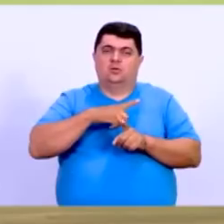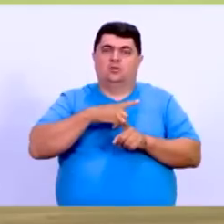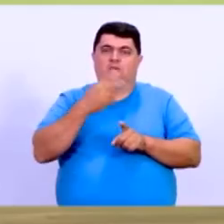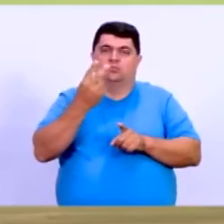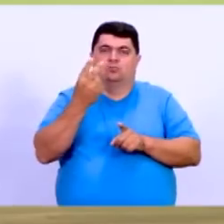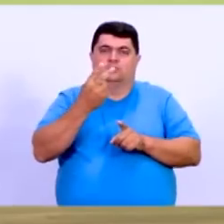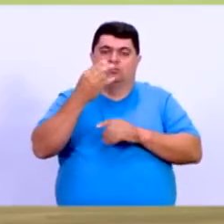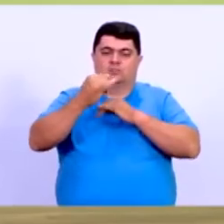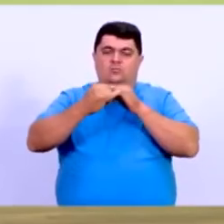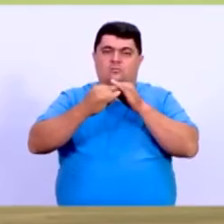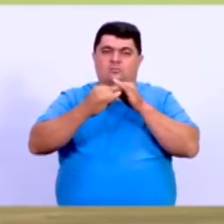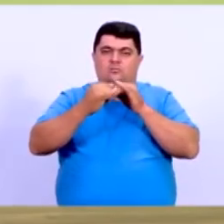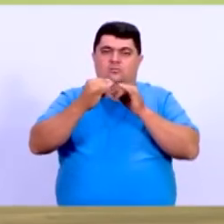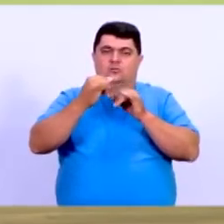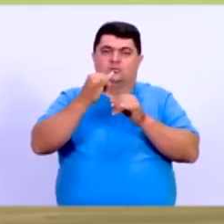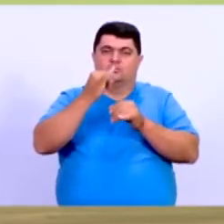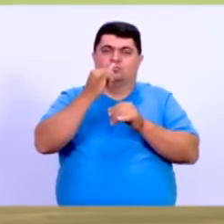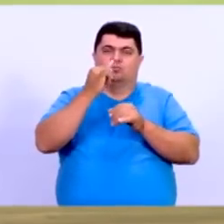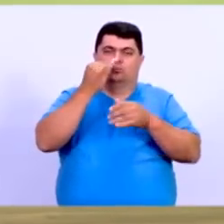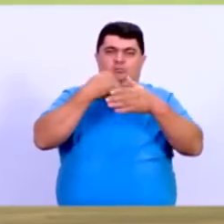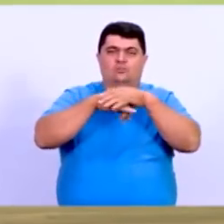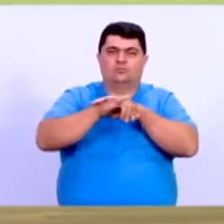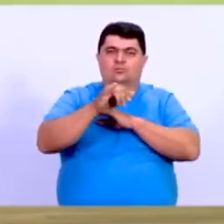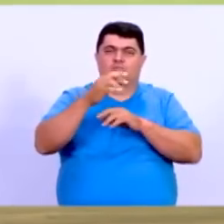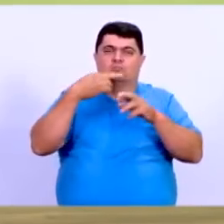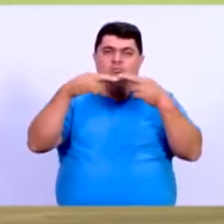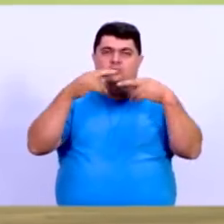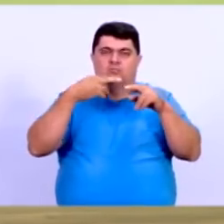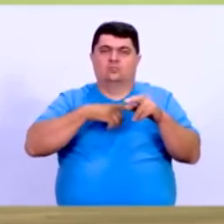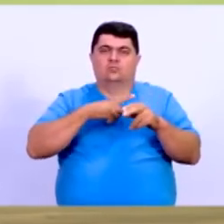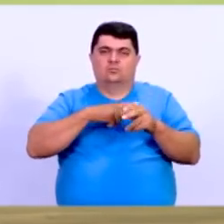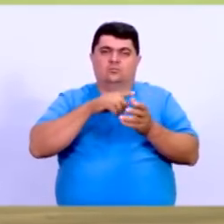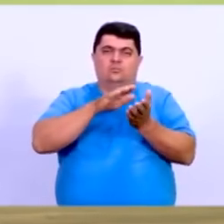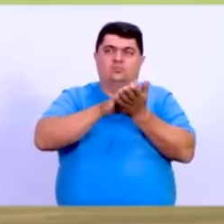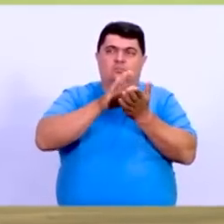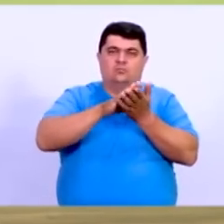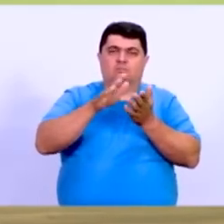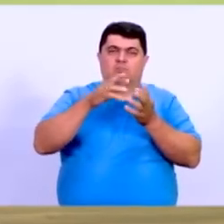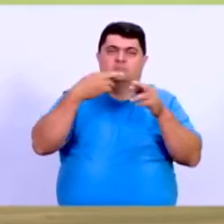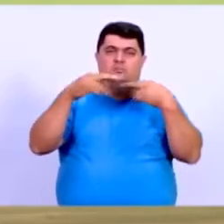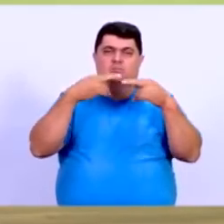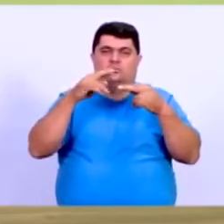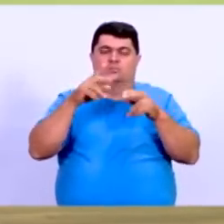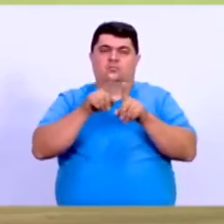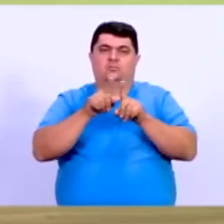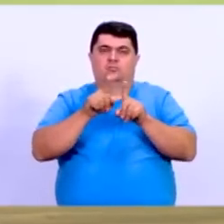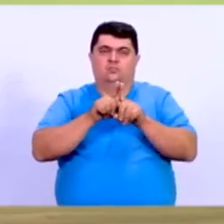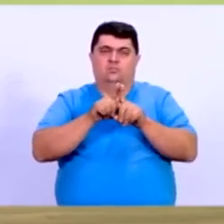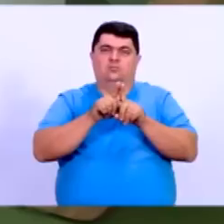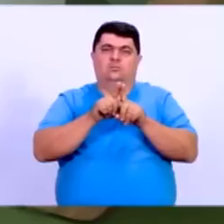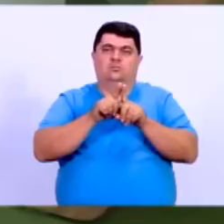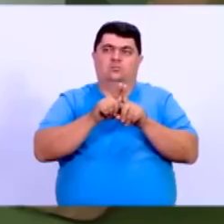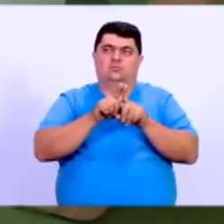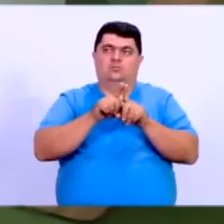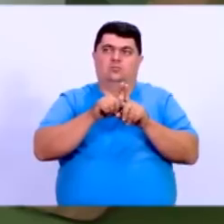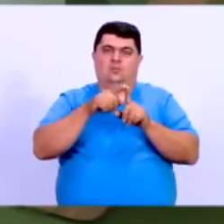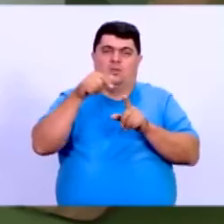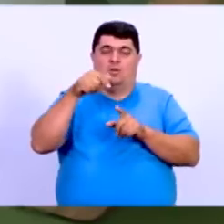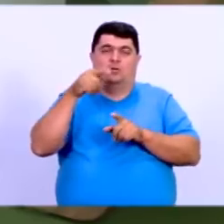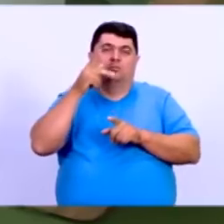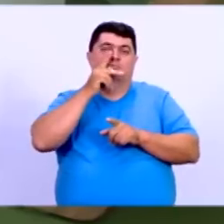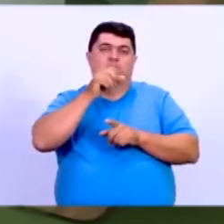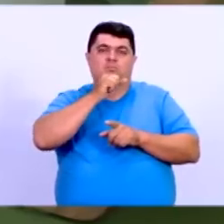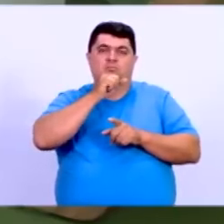impressoras de rede compartilhadas com dados, compartilhando dados com os computadores e celulares pela rede. Muito bem. As impressoras, né? Aqui em Porto Velho,